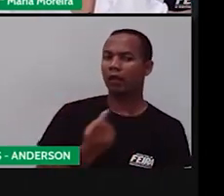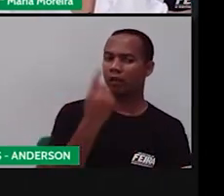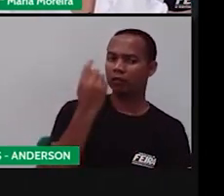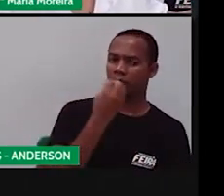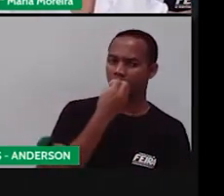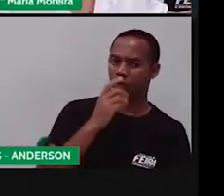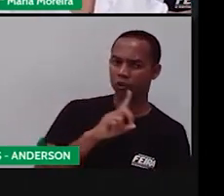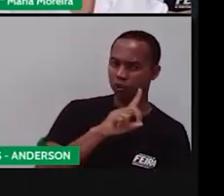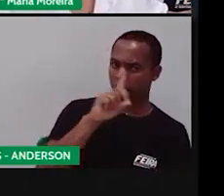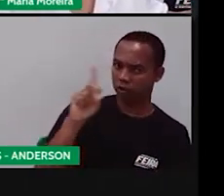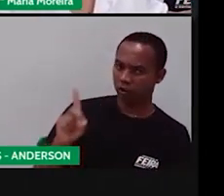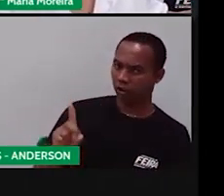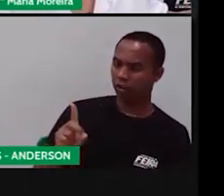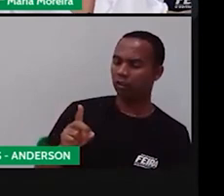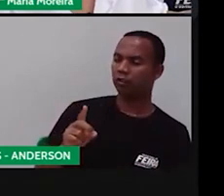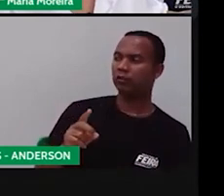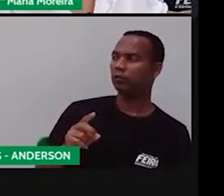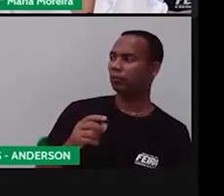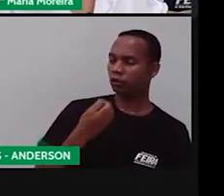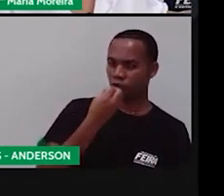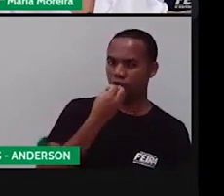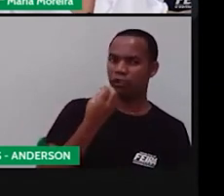bom dia.